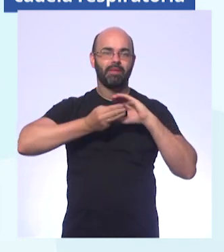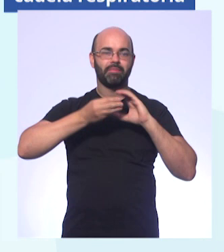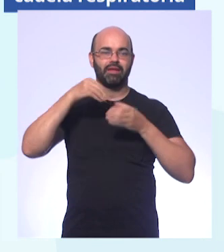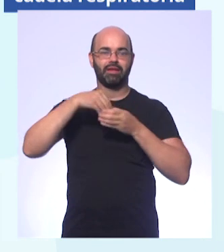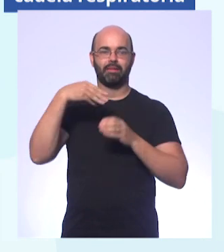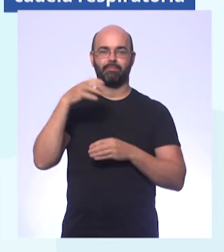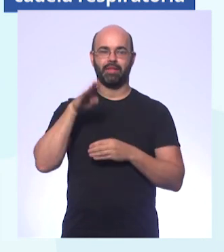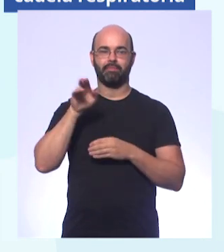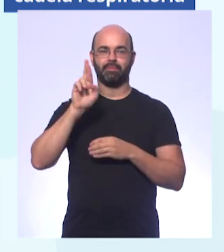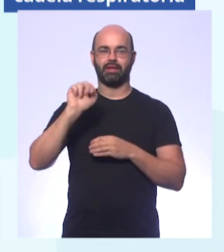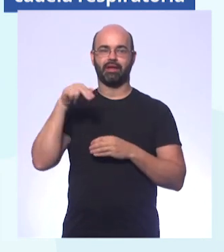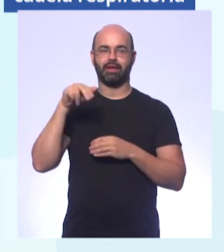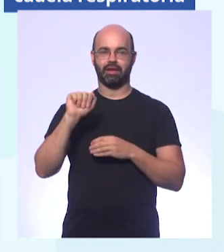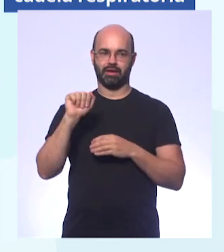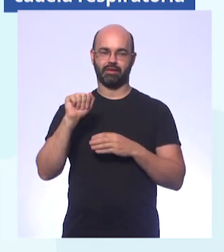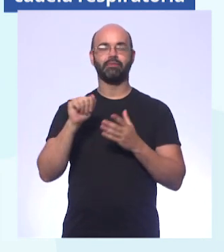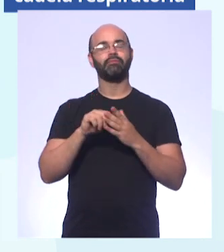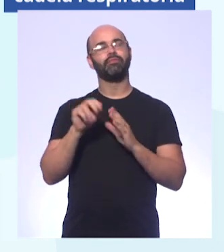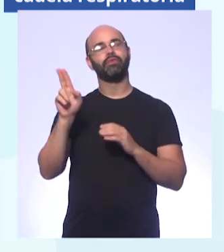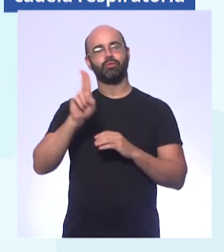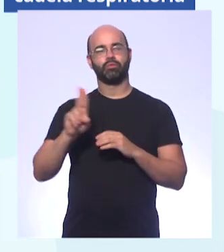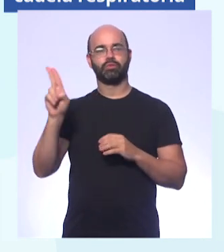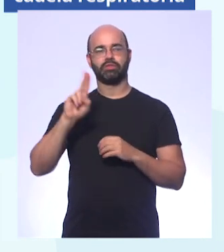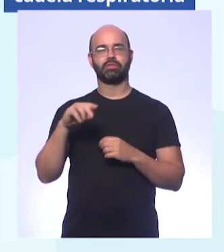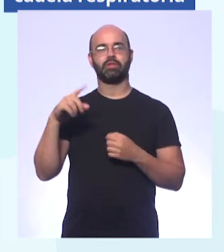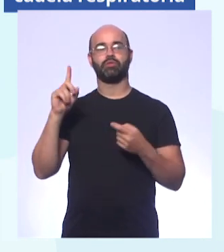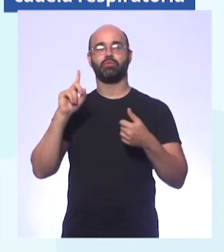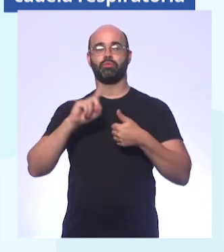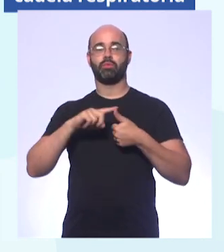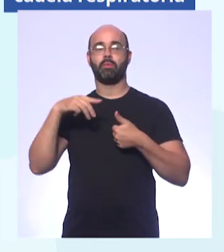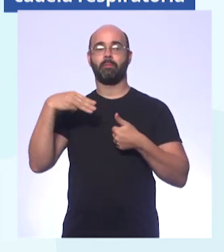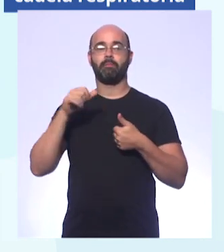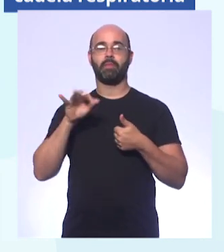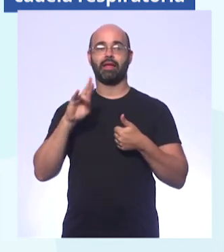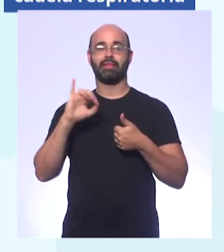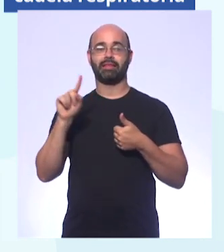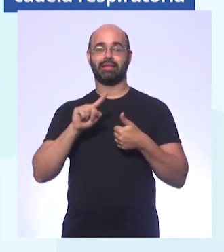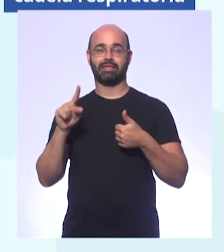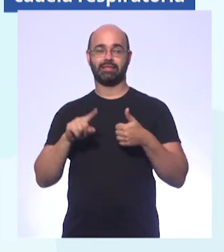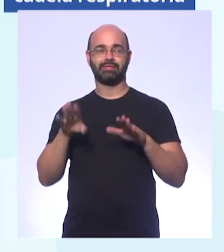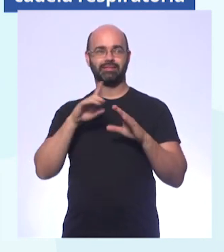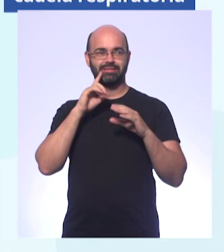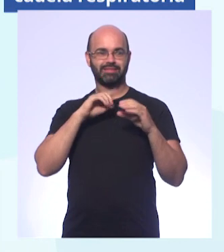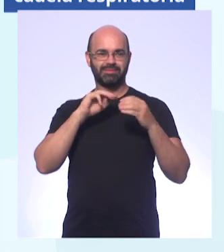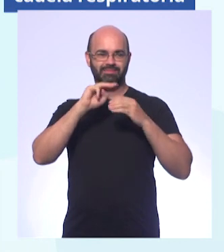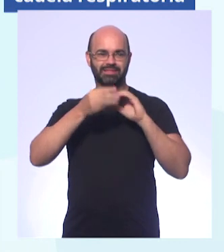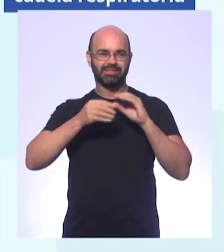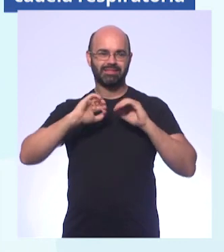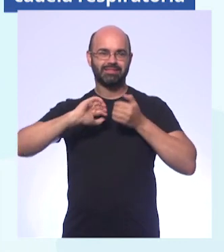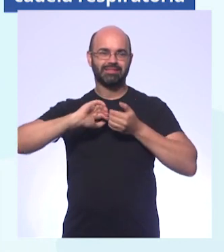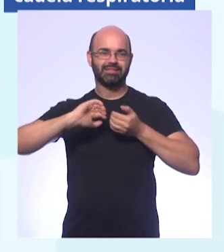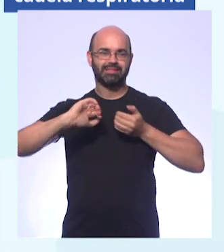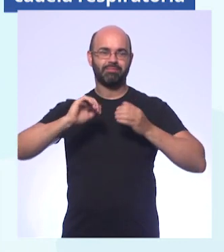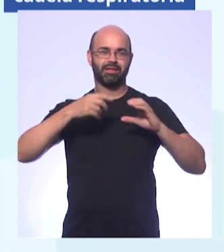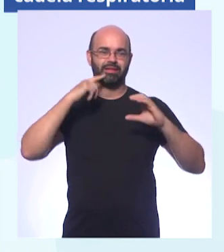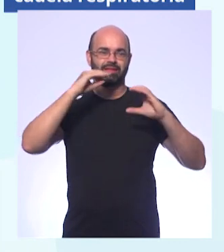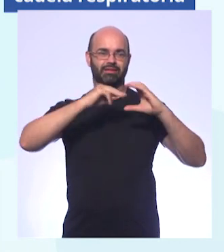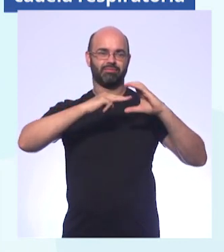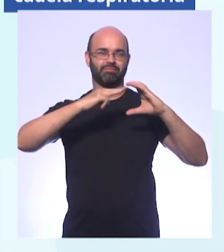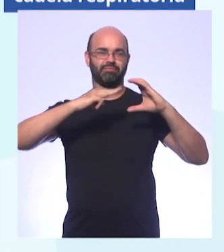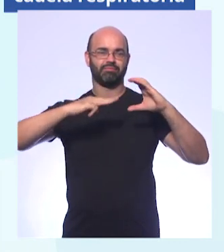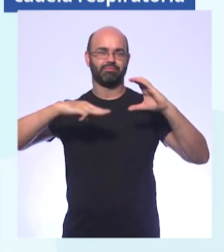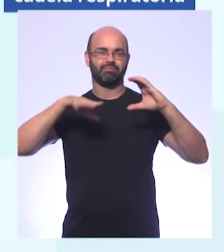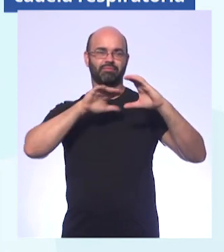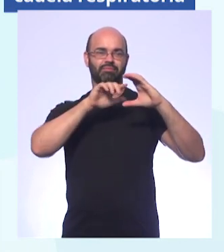mas vai acabar usando a matriz e também usando o espaço intermembranas da mitocôndria, que